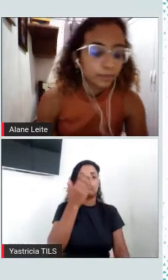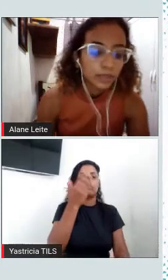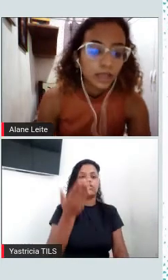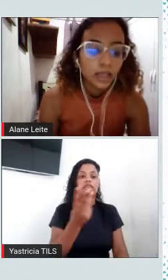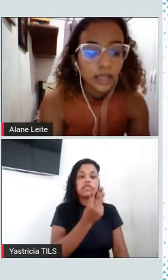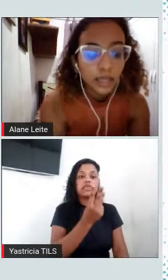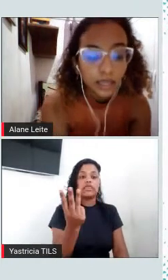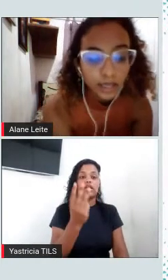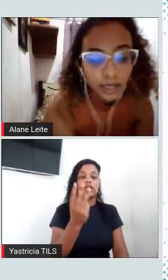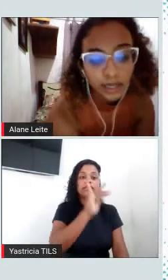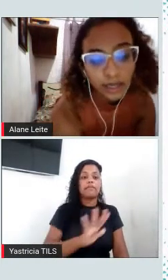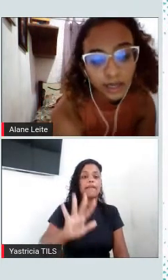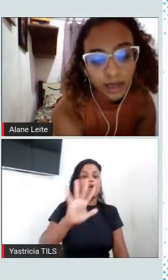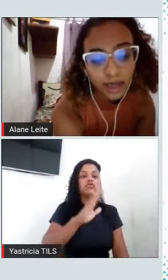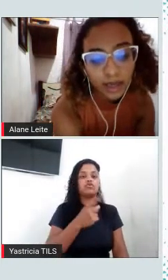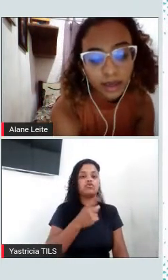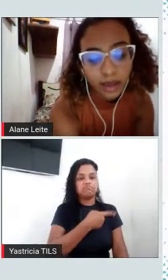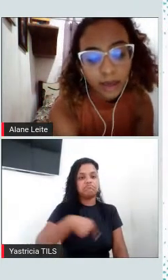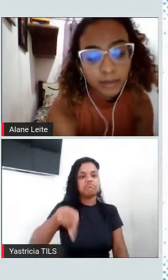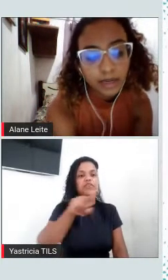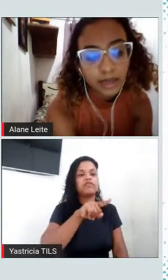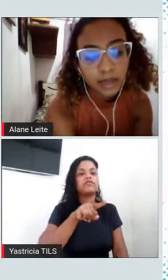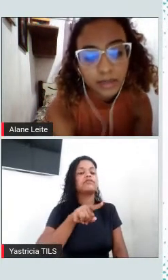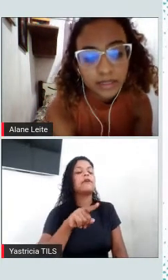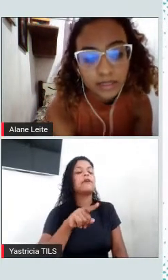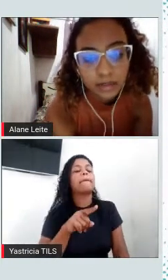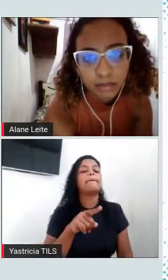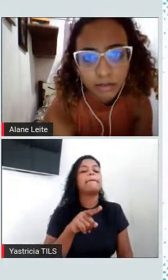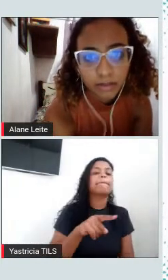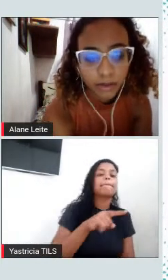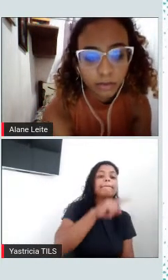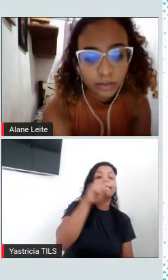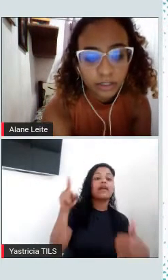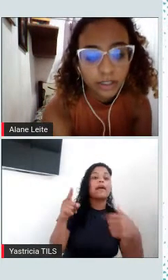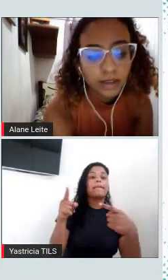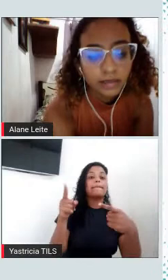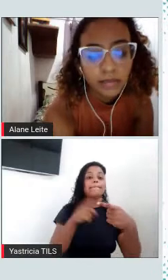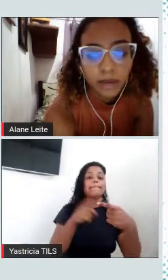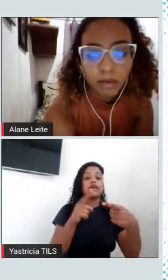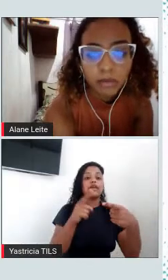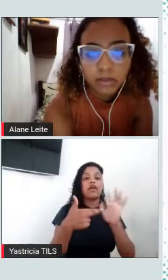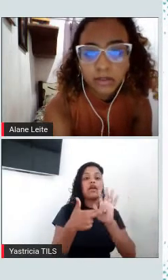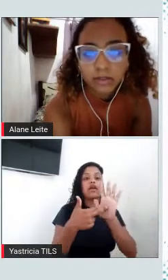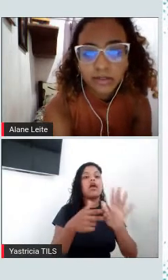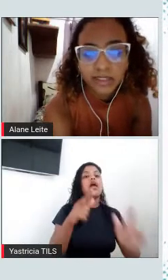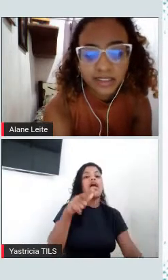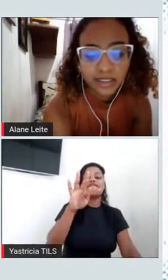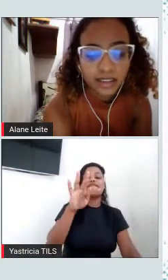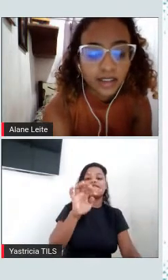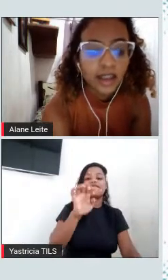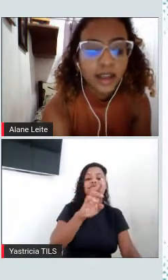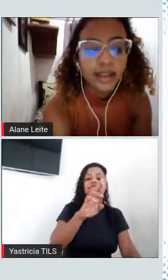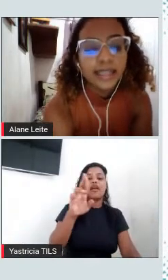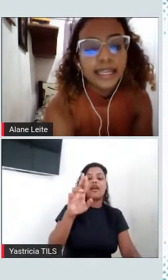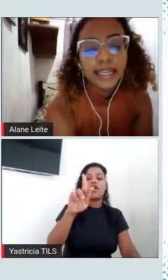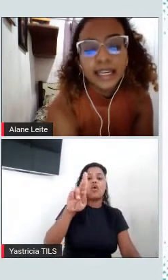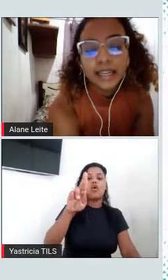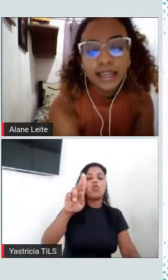vocês, que a primeira ela representa uma ferrugem, bem comum no nosso dia a dia,